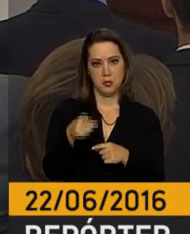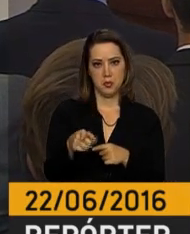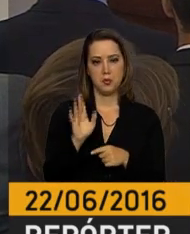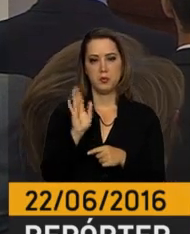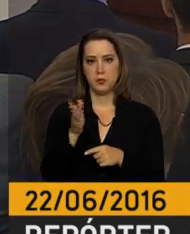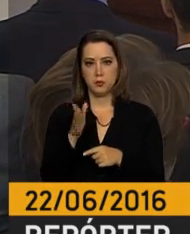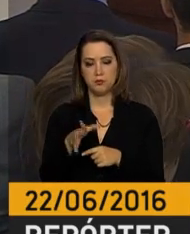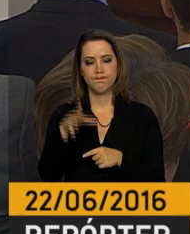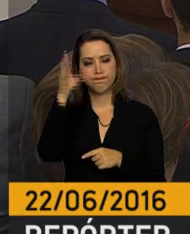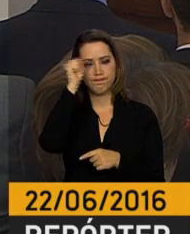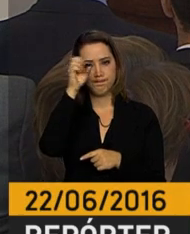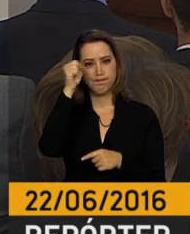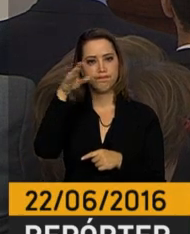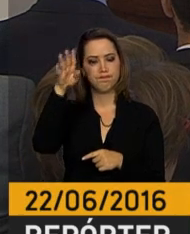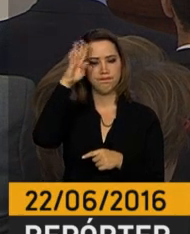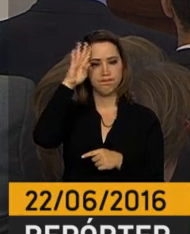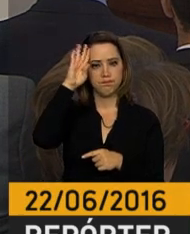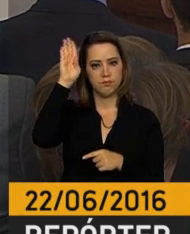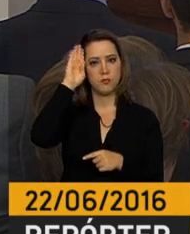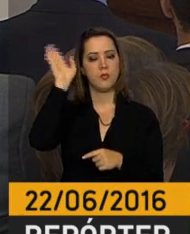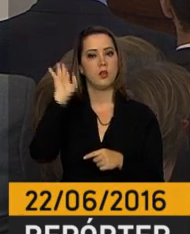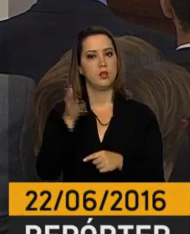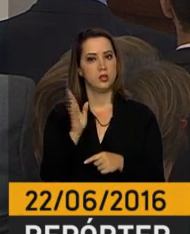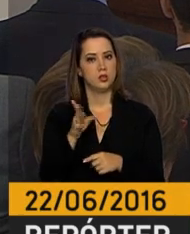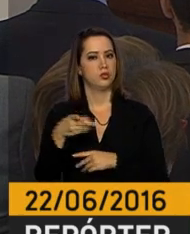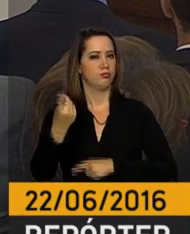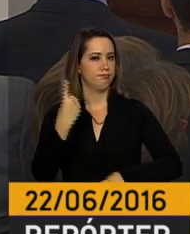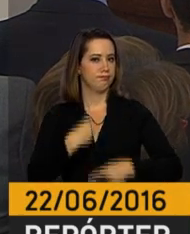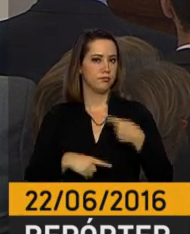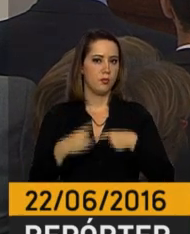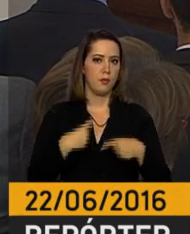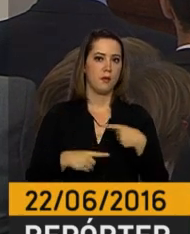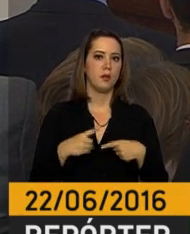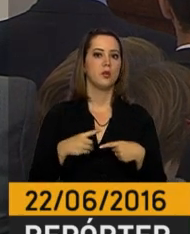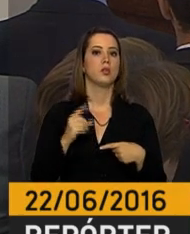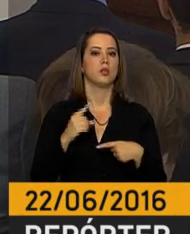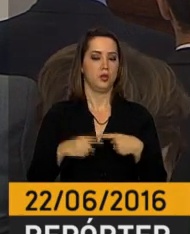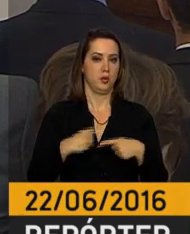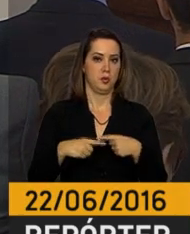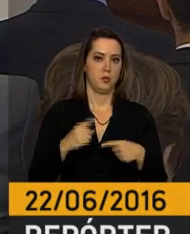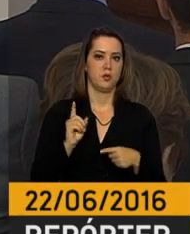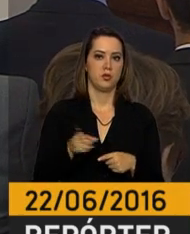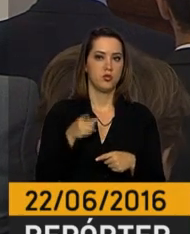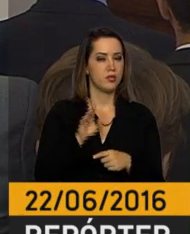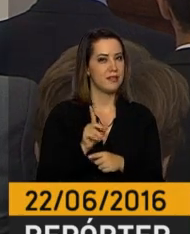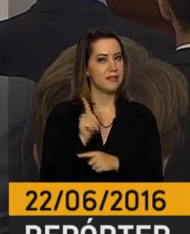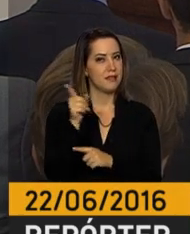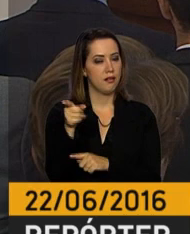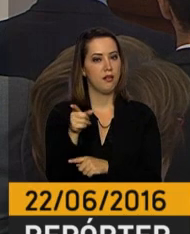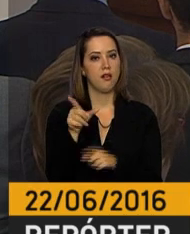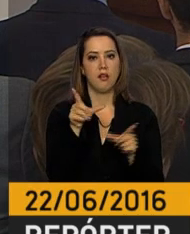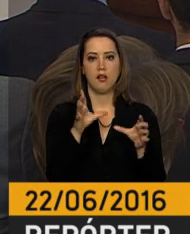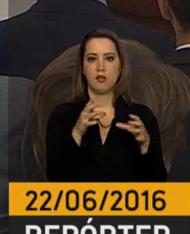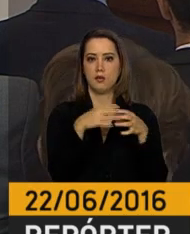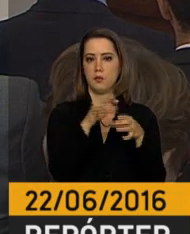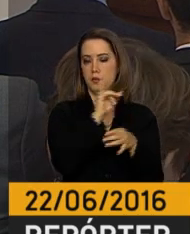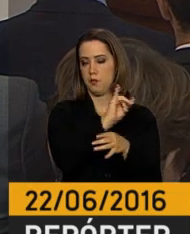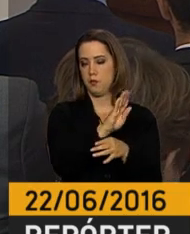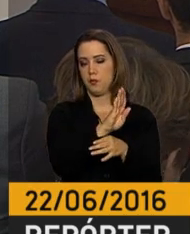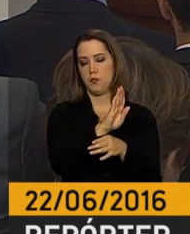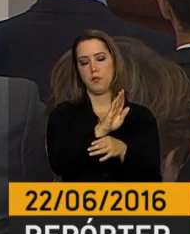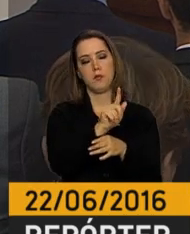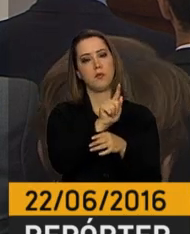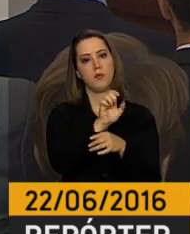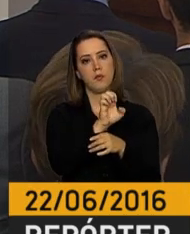cultural a sua formação política vai permitir que lá no IBGE ele seja além de um